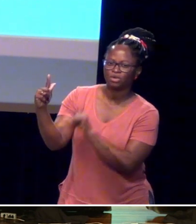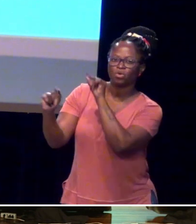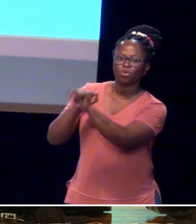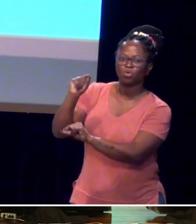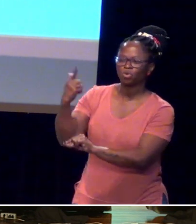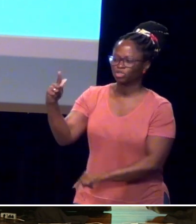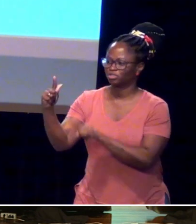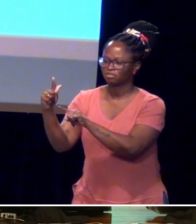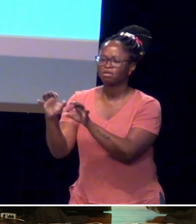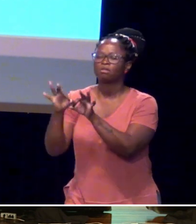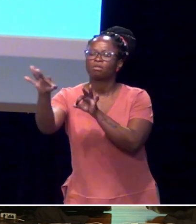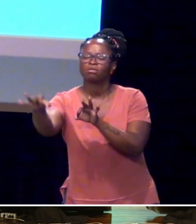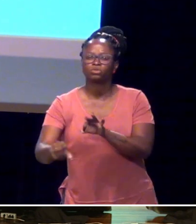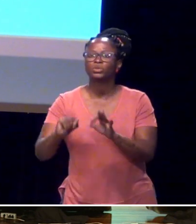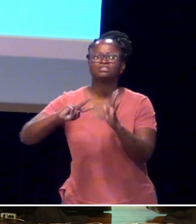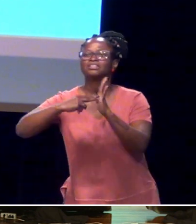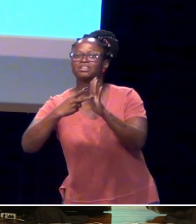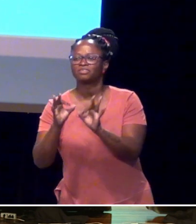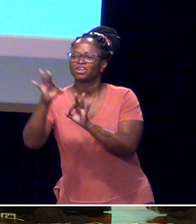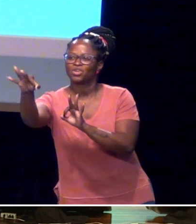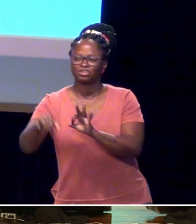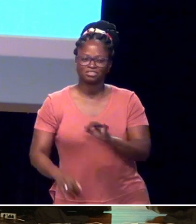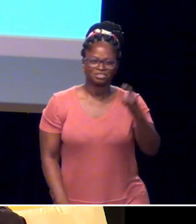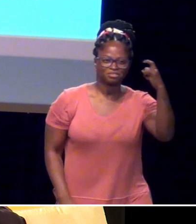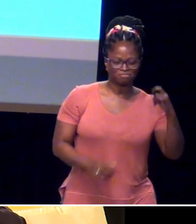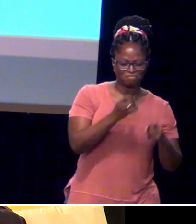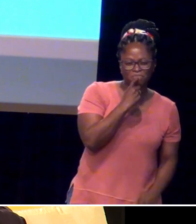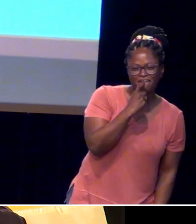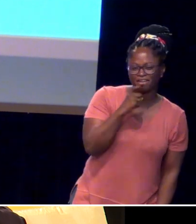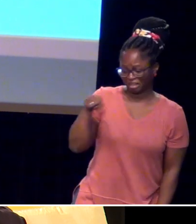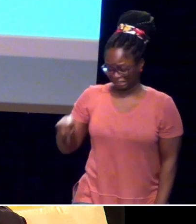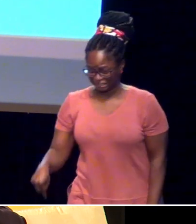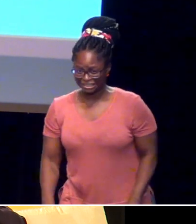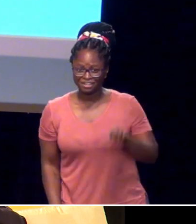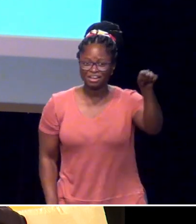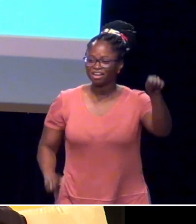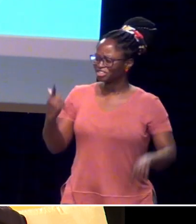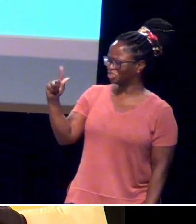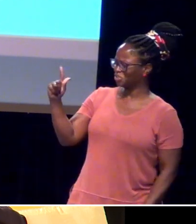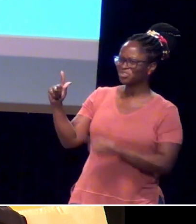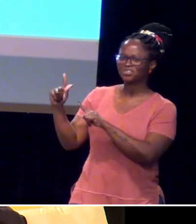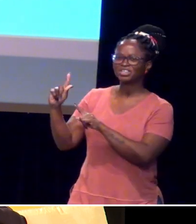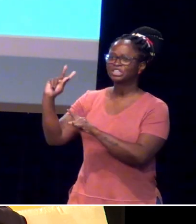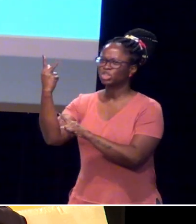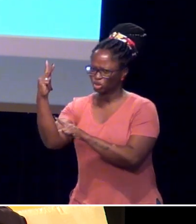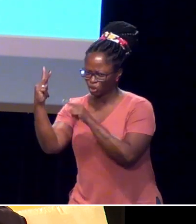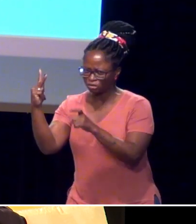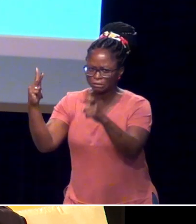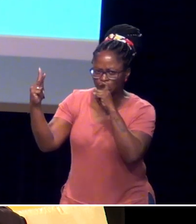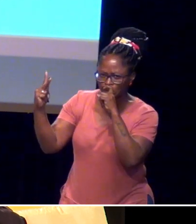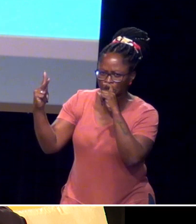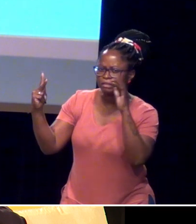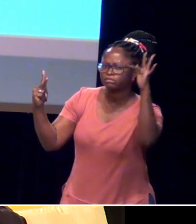que é longe e o que é perto, o que é aqui, o que é lá. A história não sabe o que é passado, o